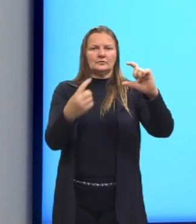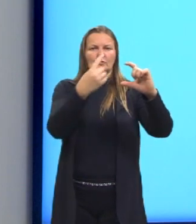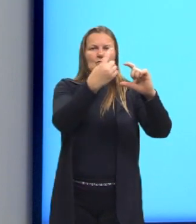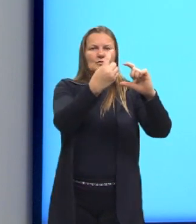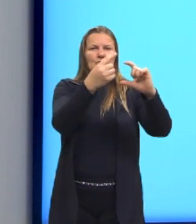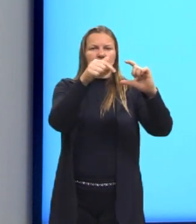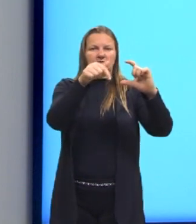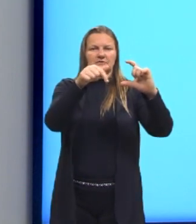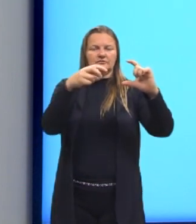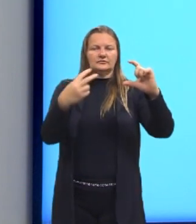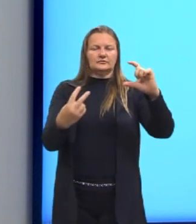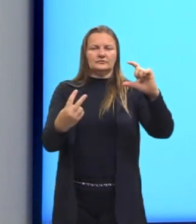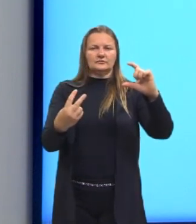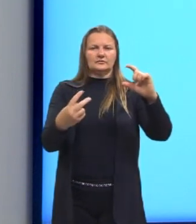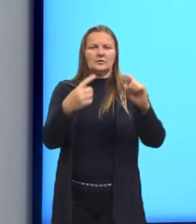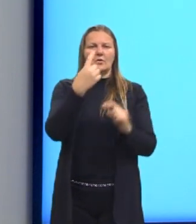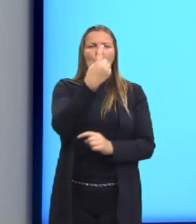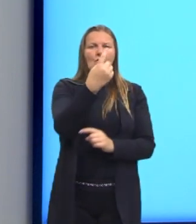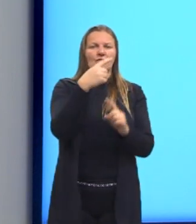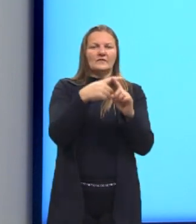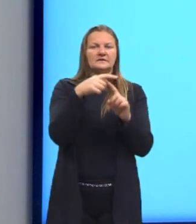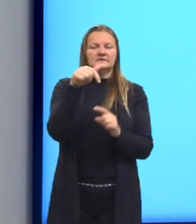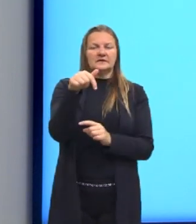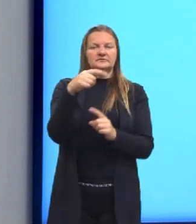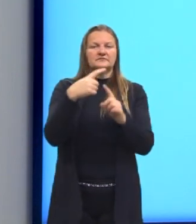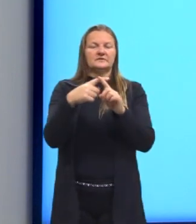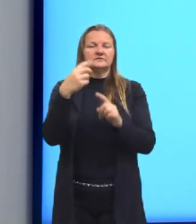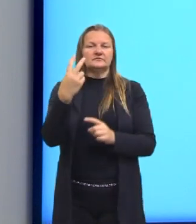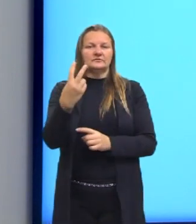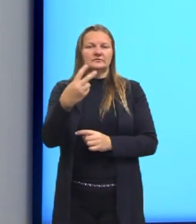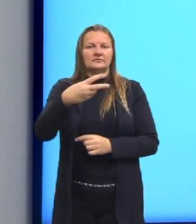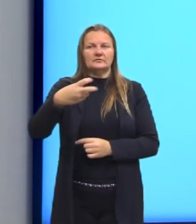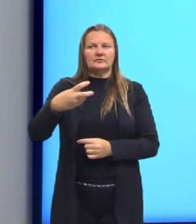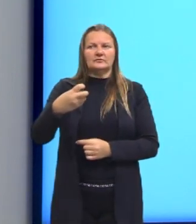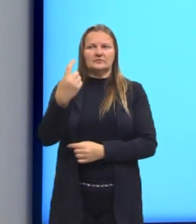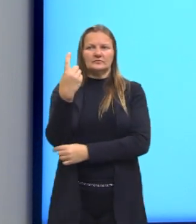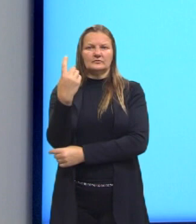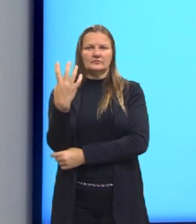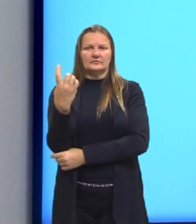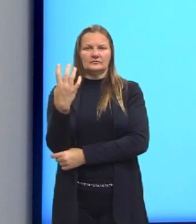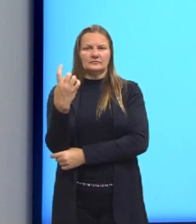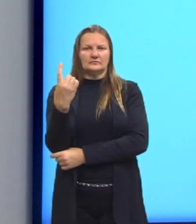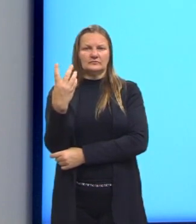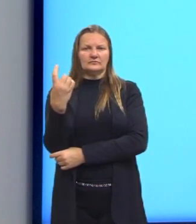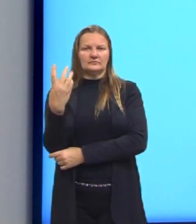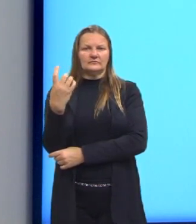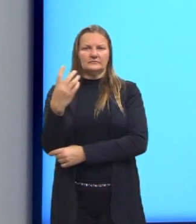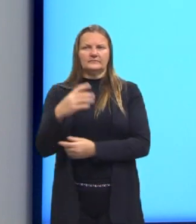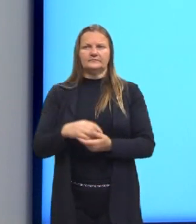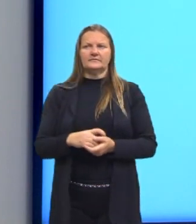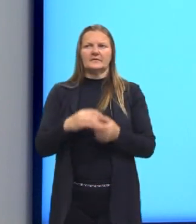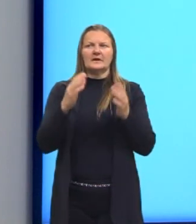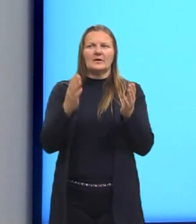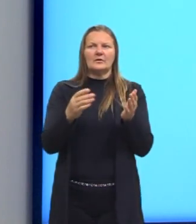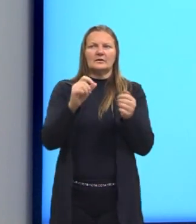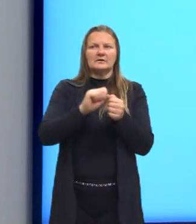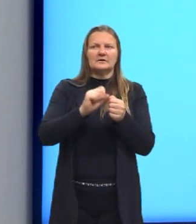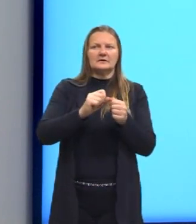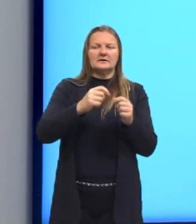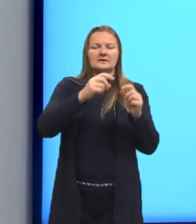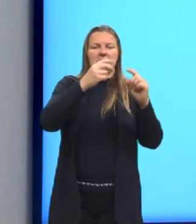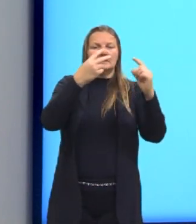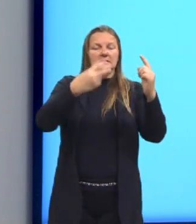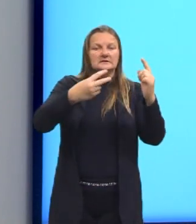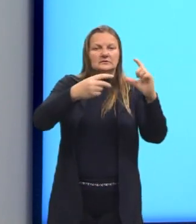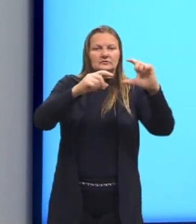Então, multiplicamos 1 vezes 7 vezes 2, que dá 14. Agora, eu vou para a